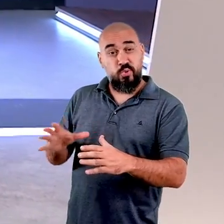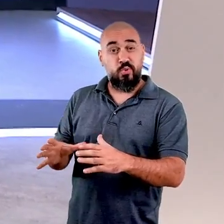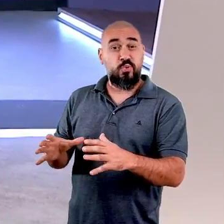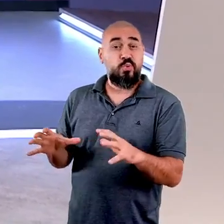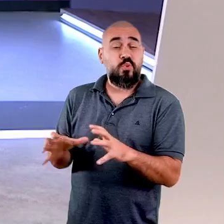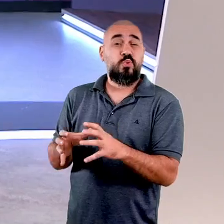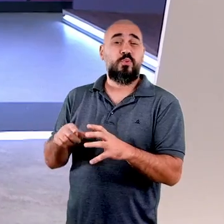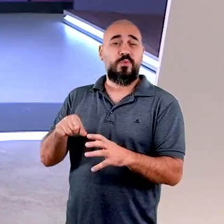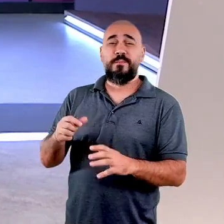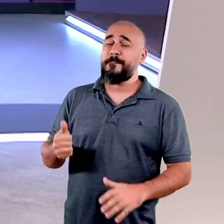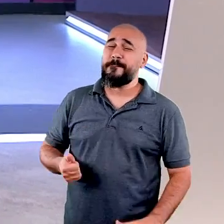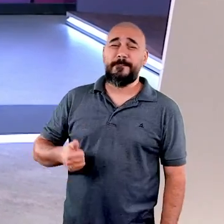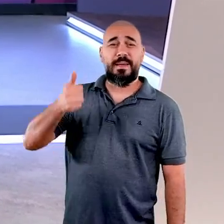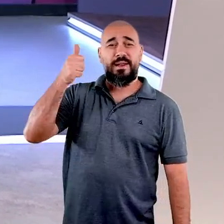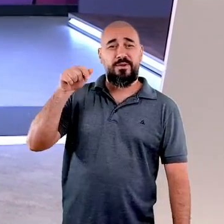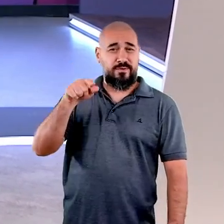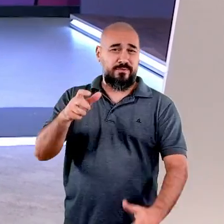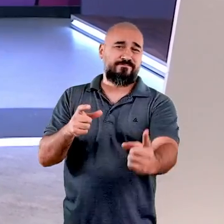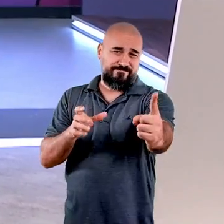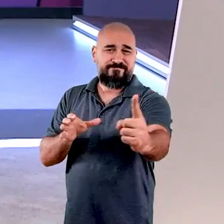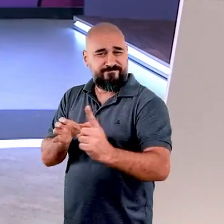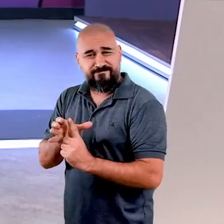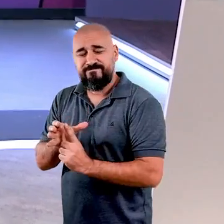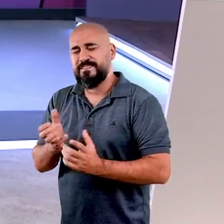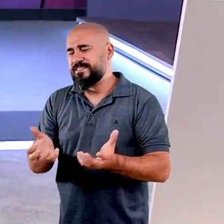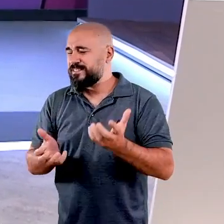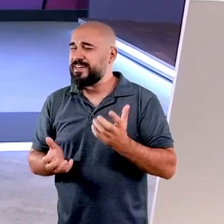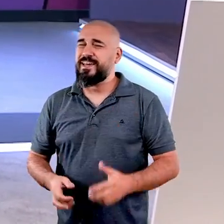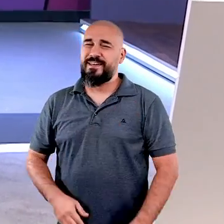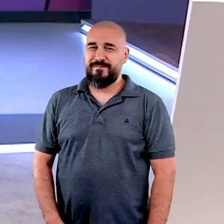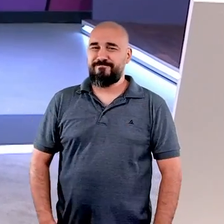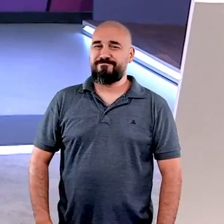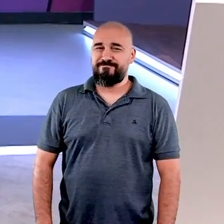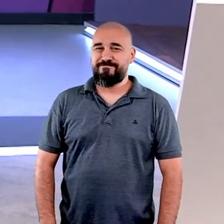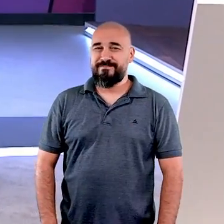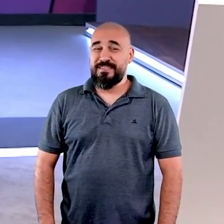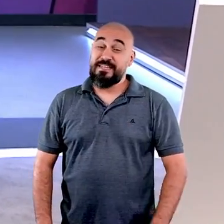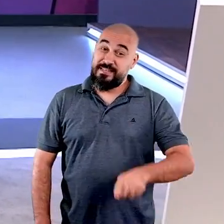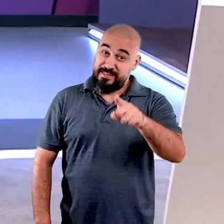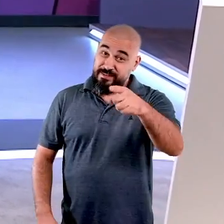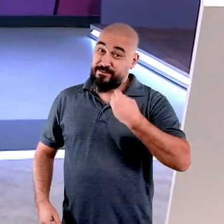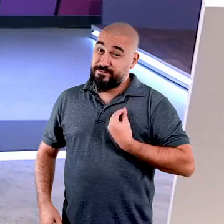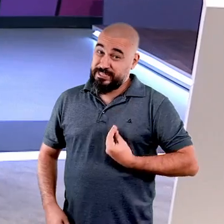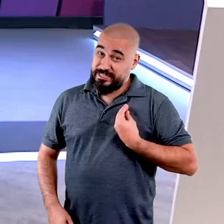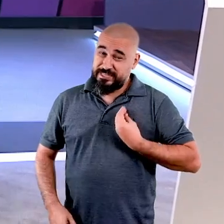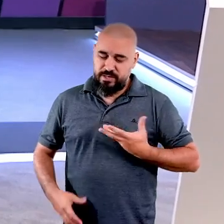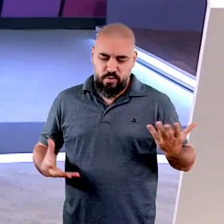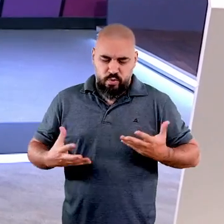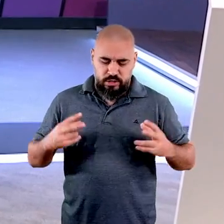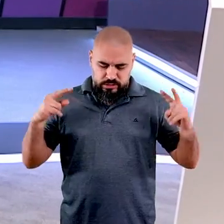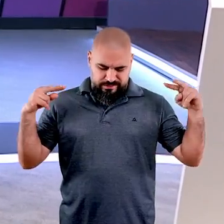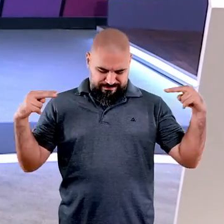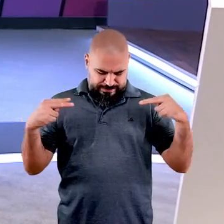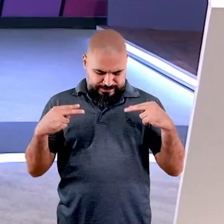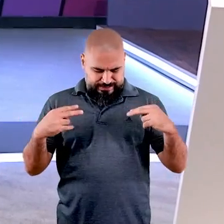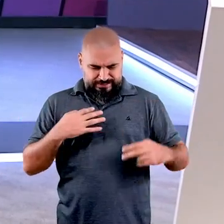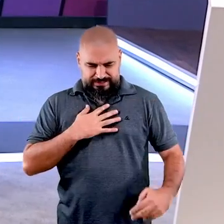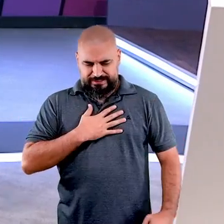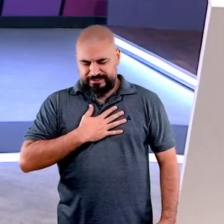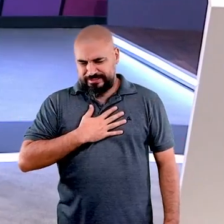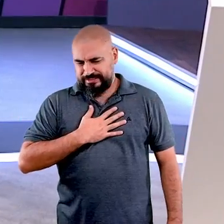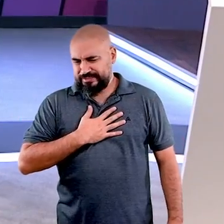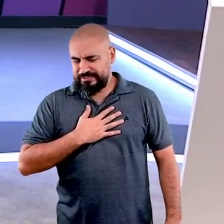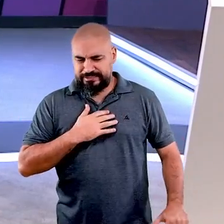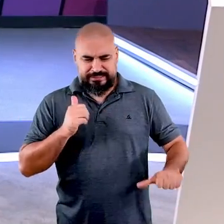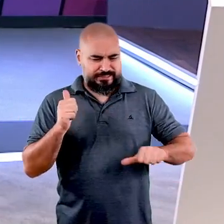que a vergonha e o horror não lhe alcance. E que a vida que você vive hoje, que te prepara para a vida eterna,